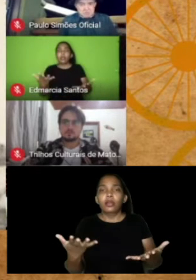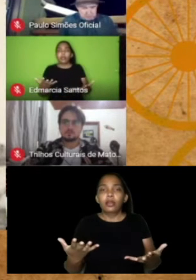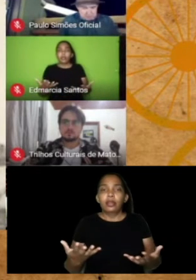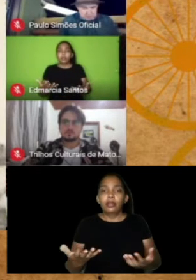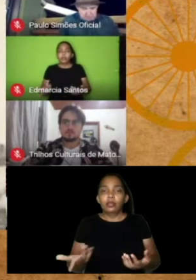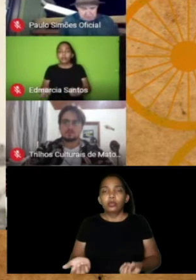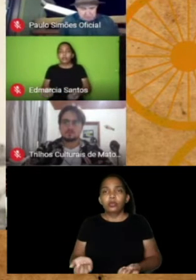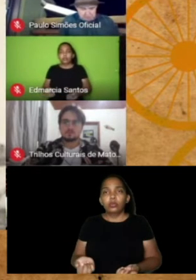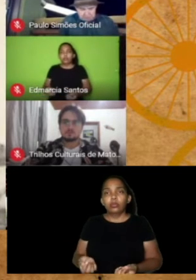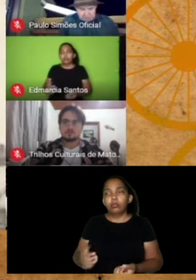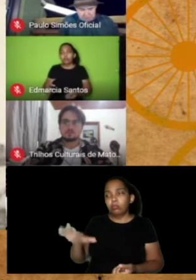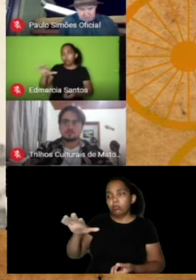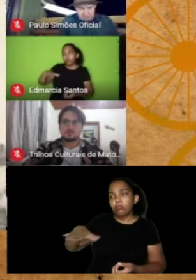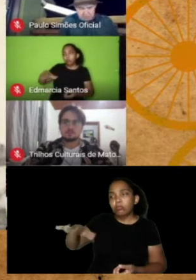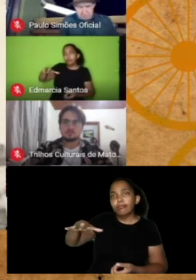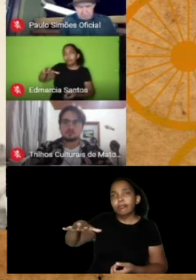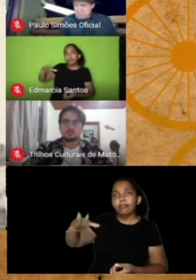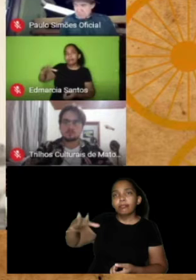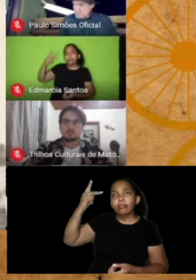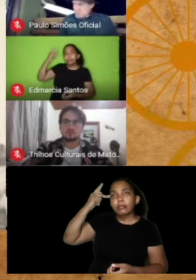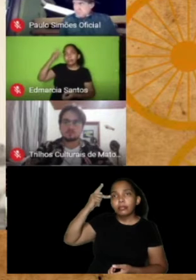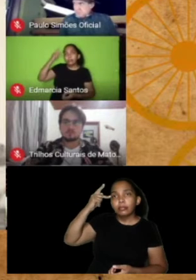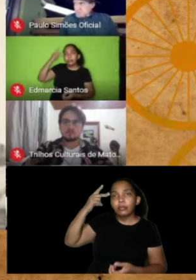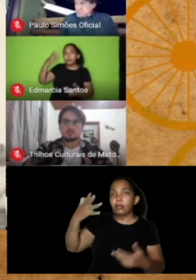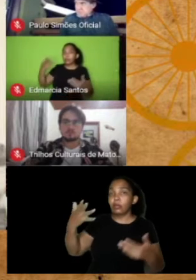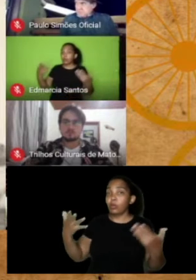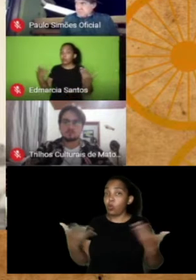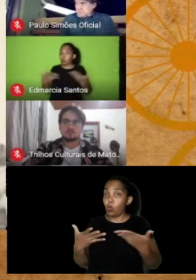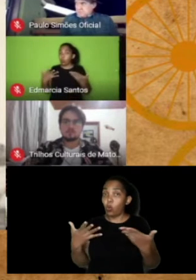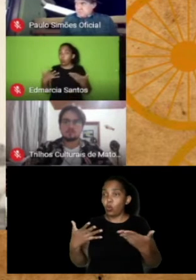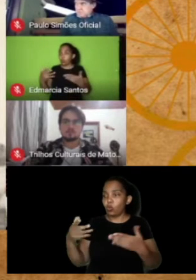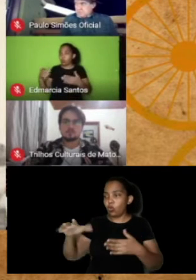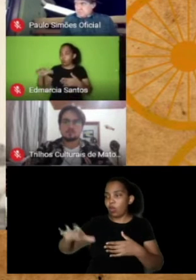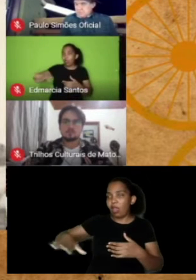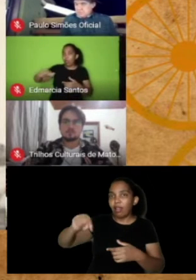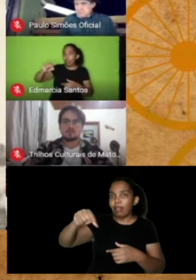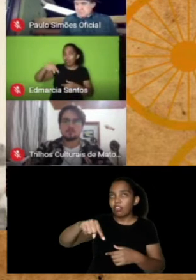do território paulista, né? Dessa região onde hoje é Araçatuba,